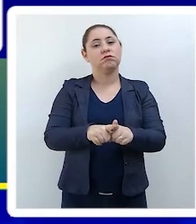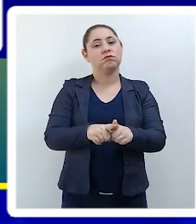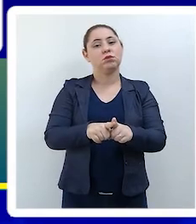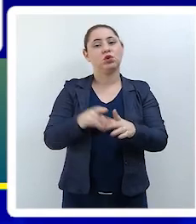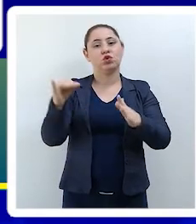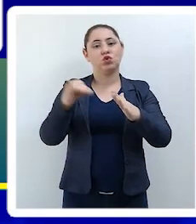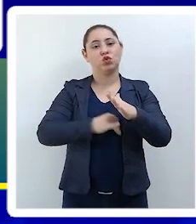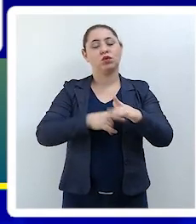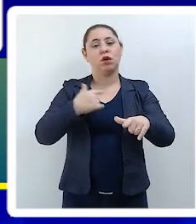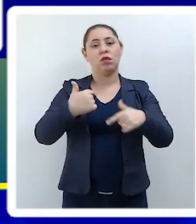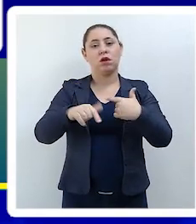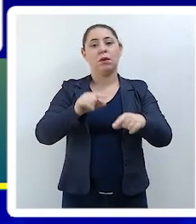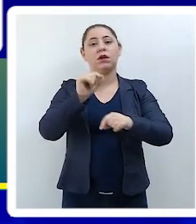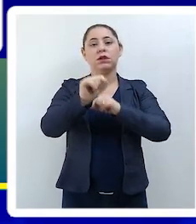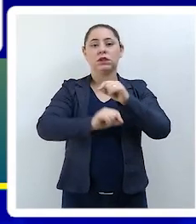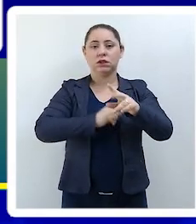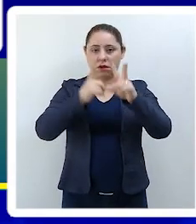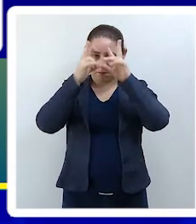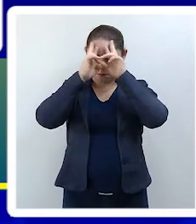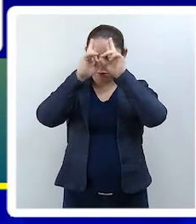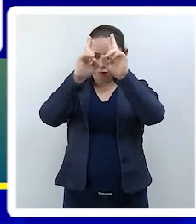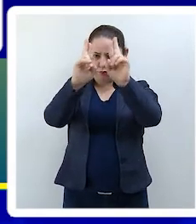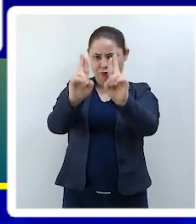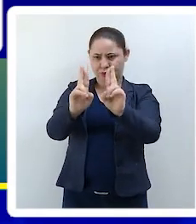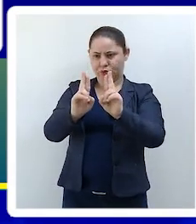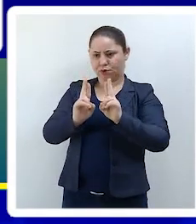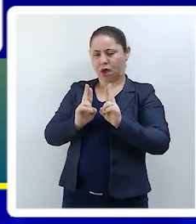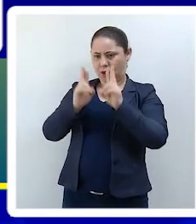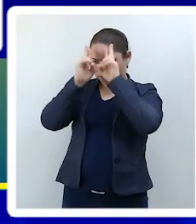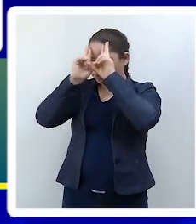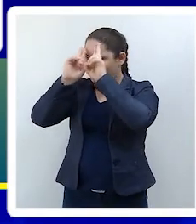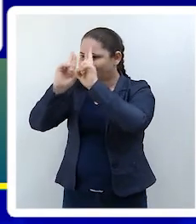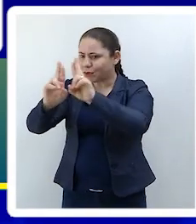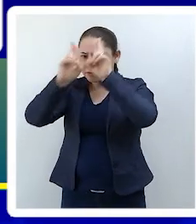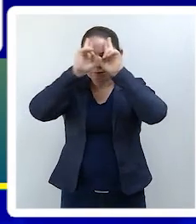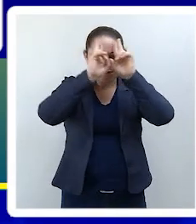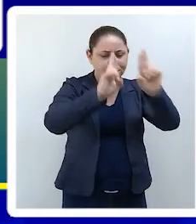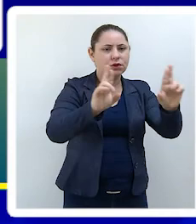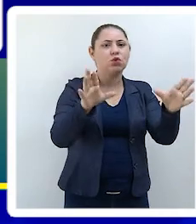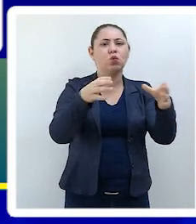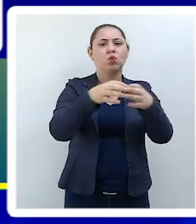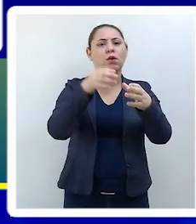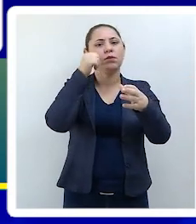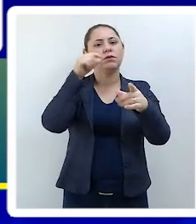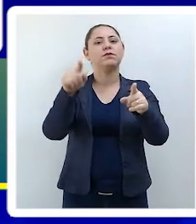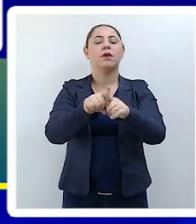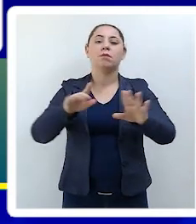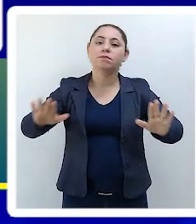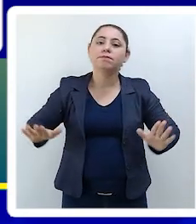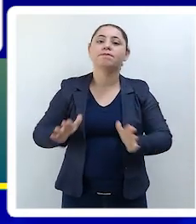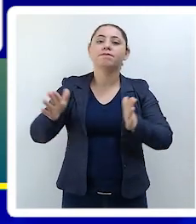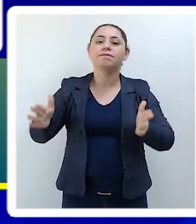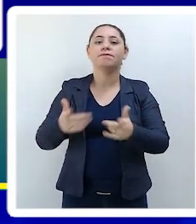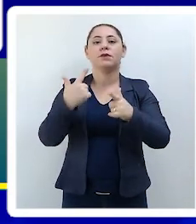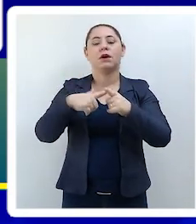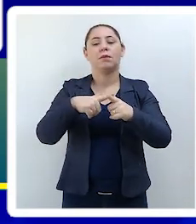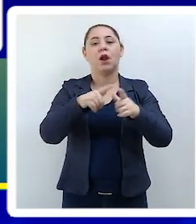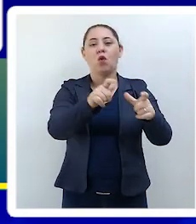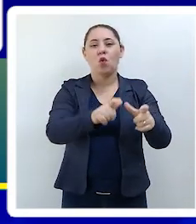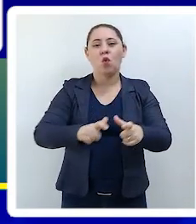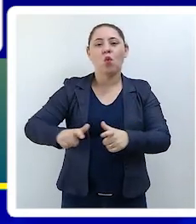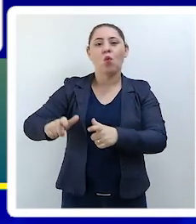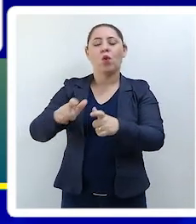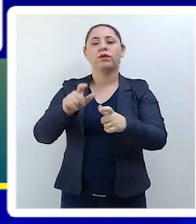uma instituição que me respeita, que respeita as pessoas do meu gênero e que promove esses espaços,